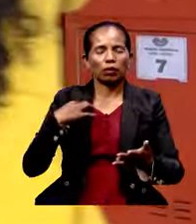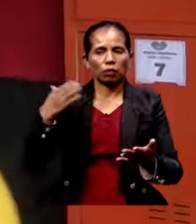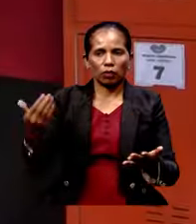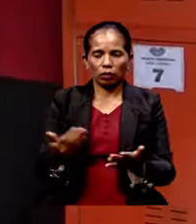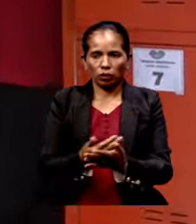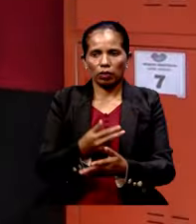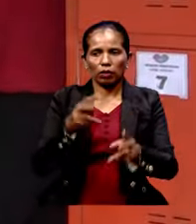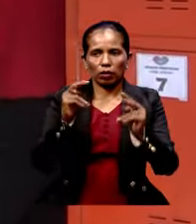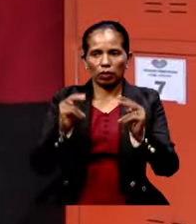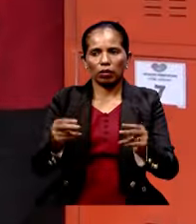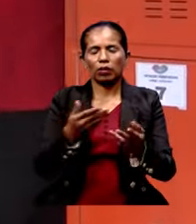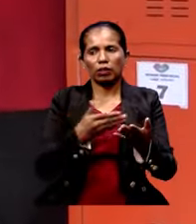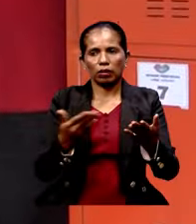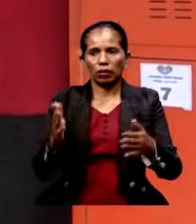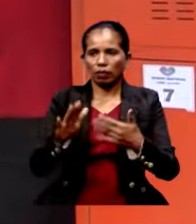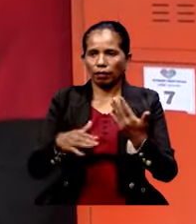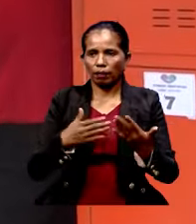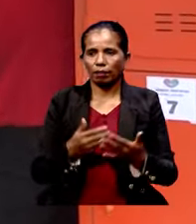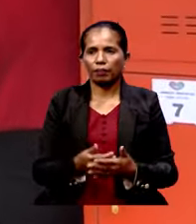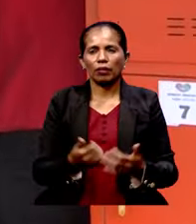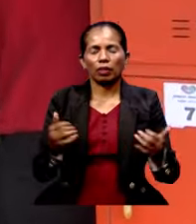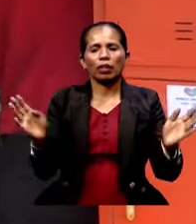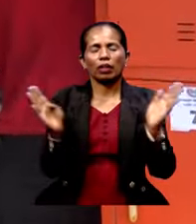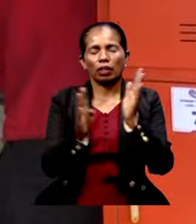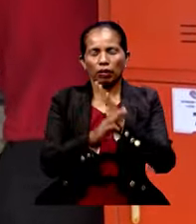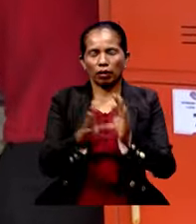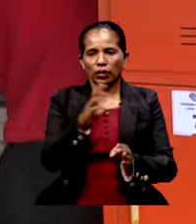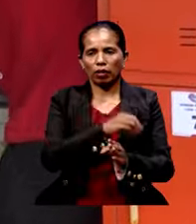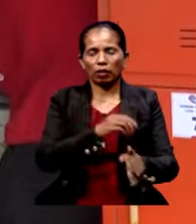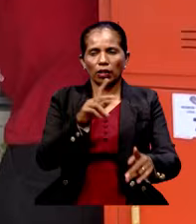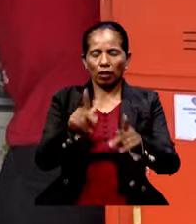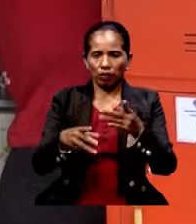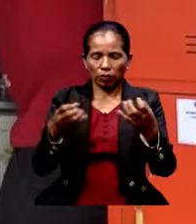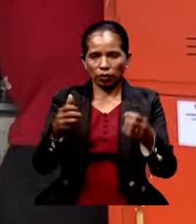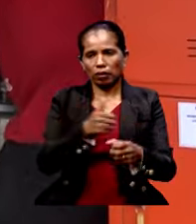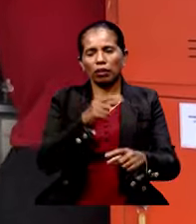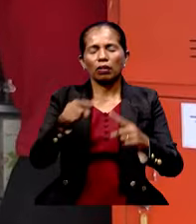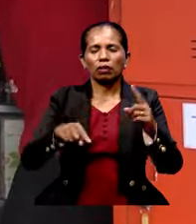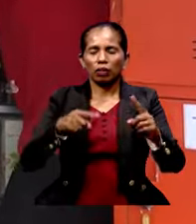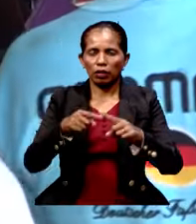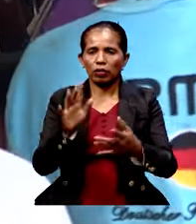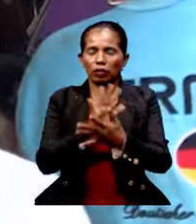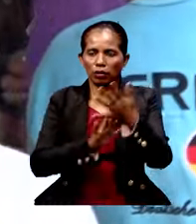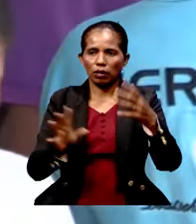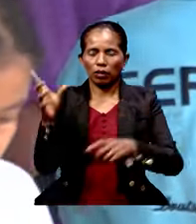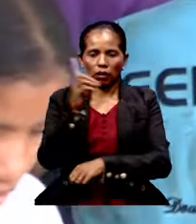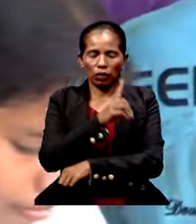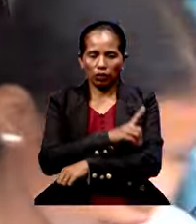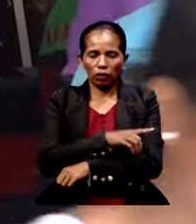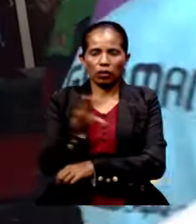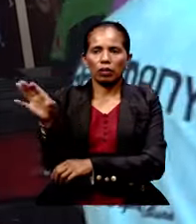non necessidade básica nian. Ida ne sayona tradição ba ema balon ba inhira atu celebra lorong Natal.